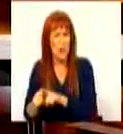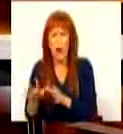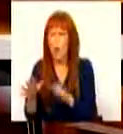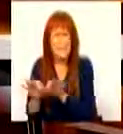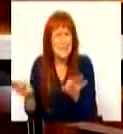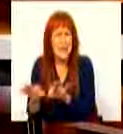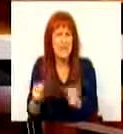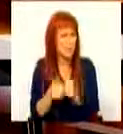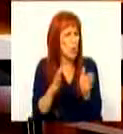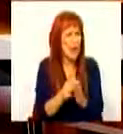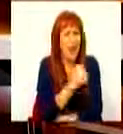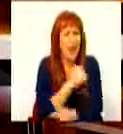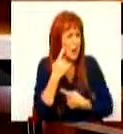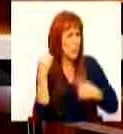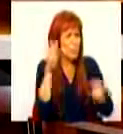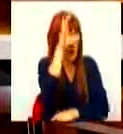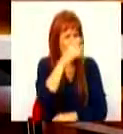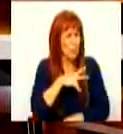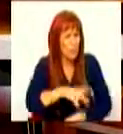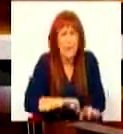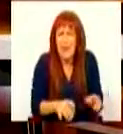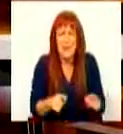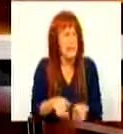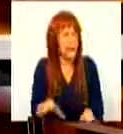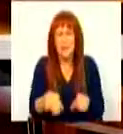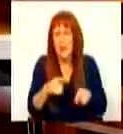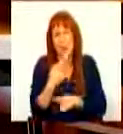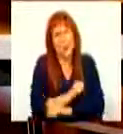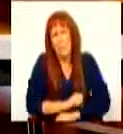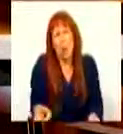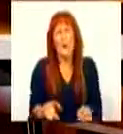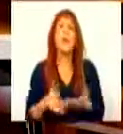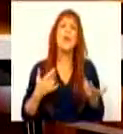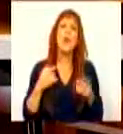tanto como toda a habitação pública do Estado português. Isto é inconcebível. Portanto,